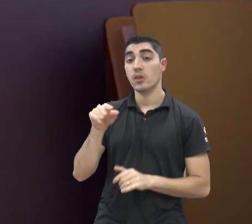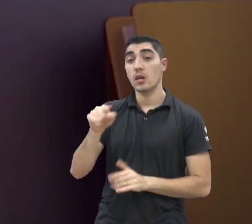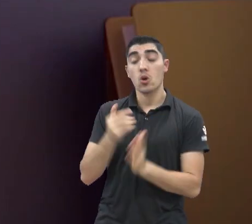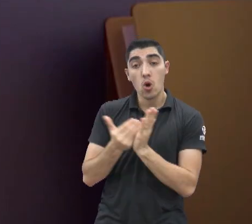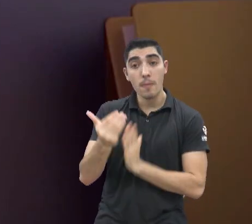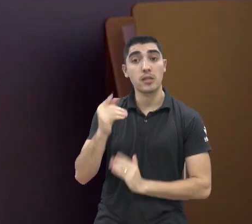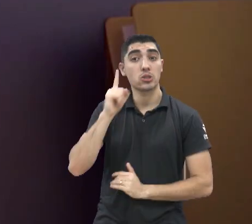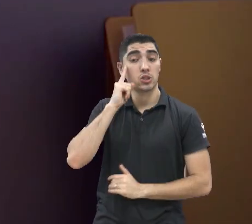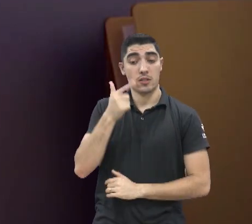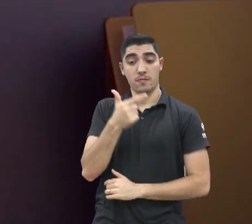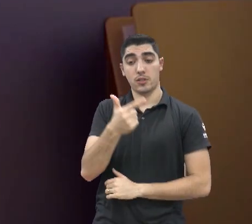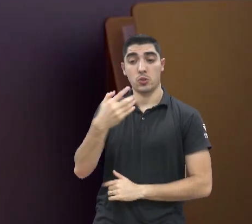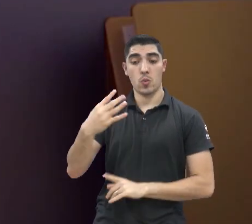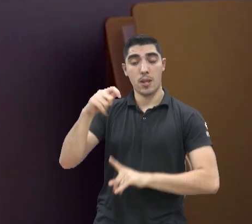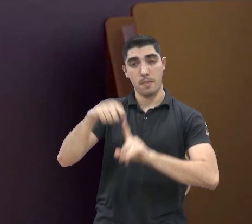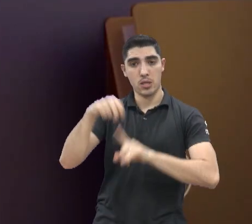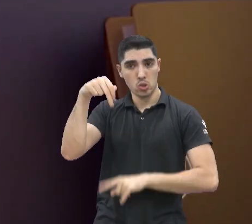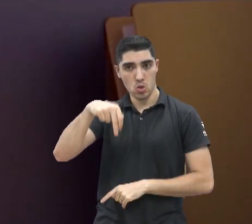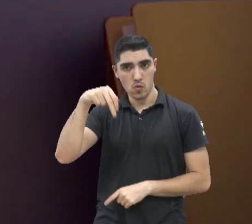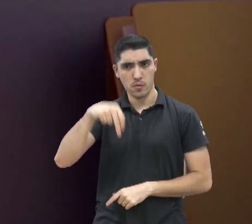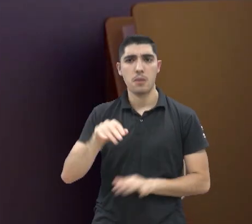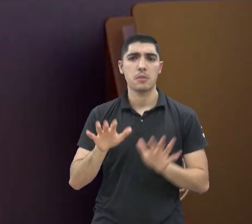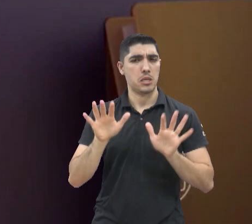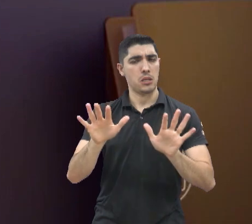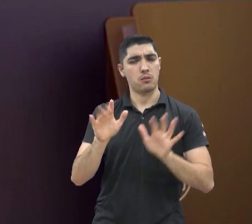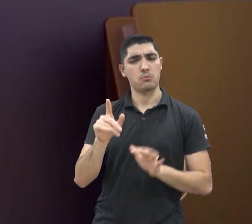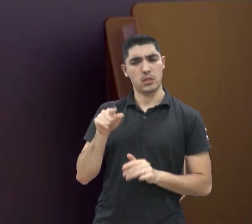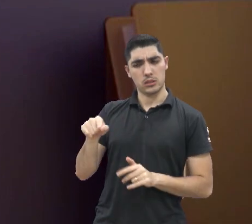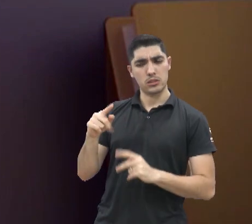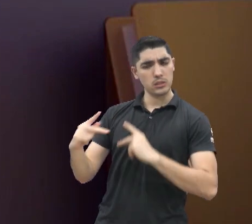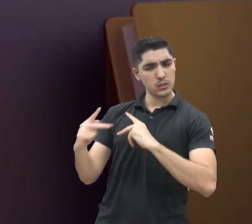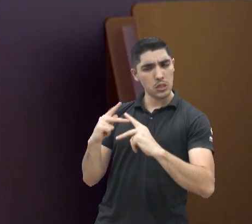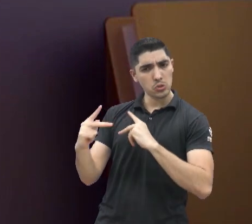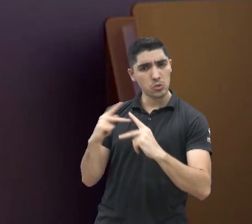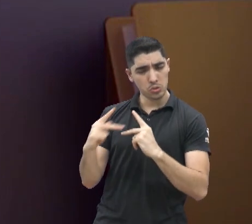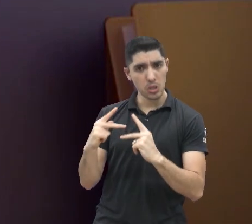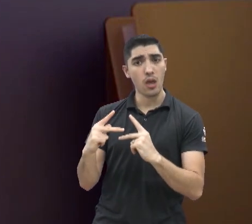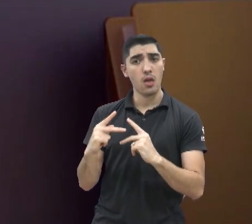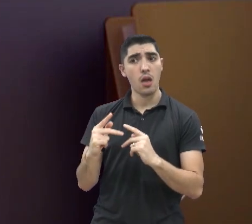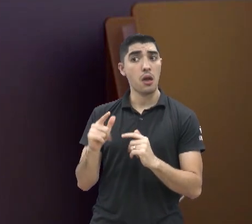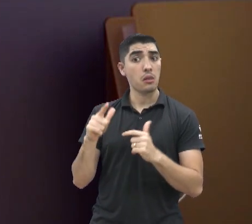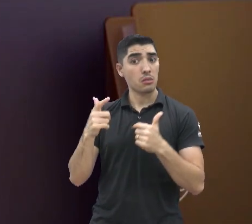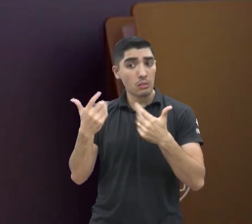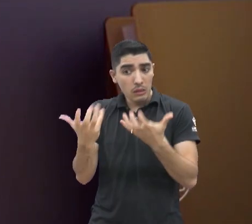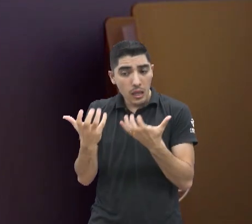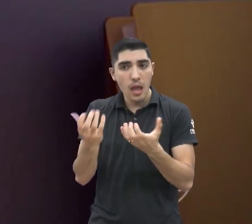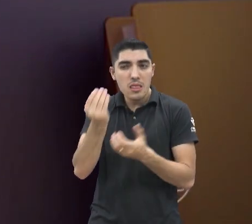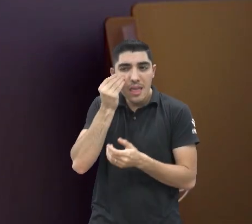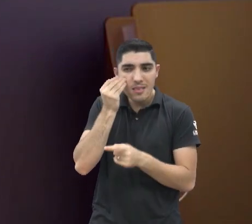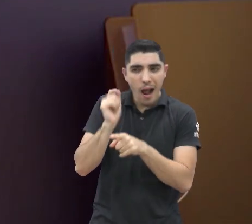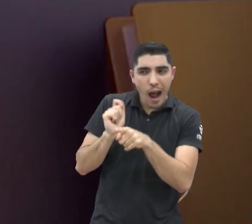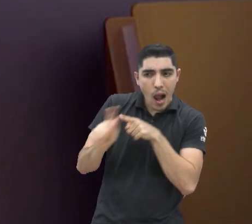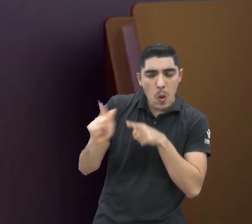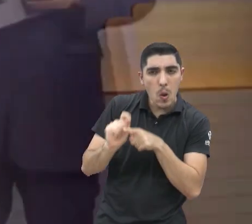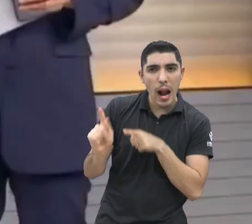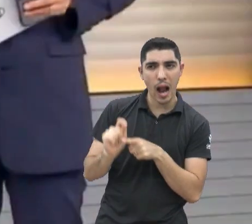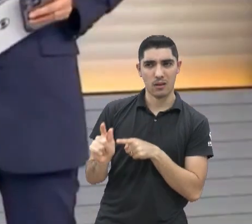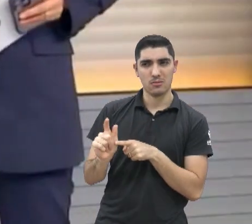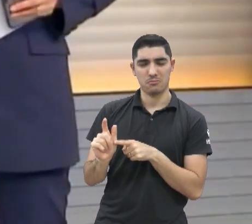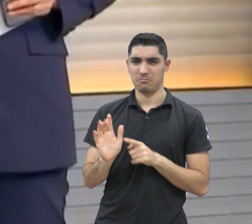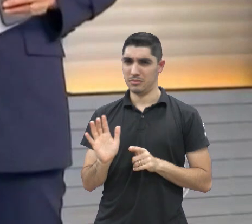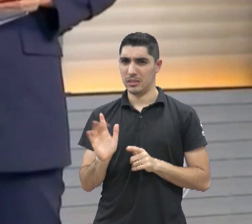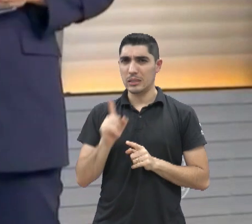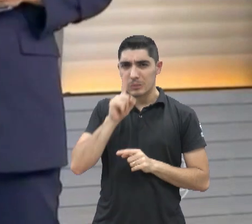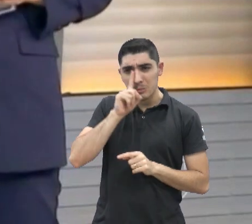novembro. E aí o que a gente vê, o que São José dos Campos faz é uma aposta que outras cidades também estão de olho, né? Aluguel é algo arriscado de veículos, mas que se